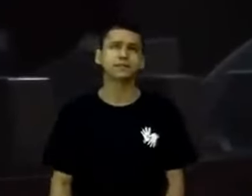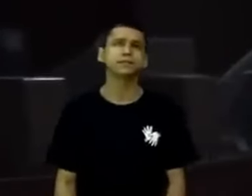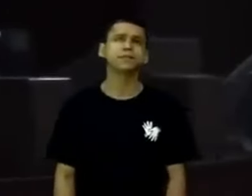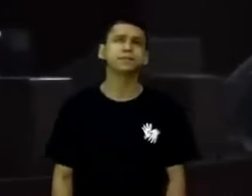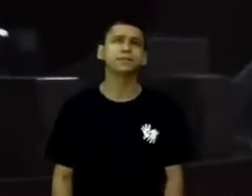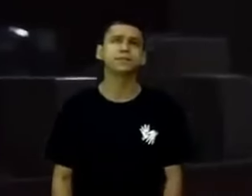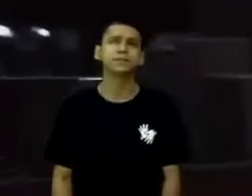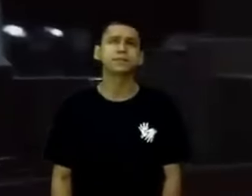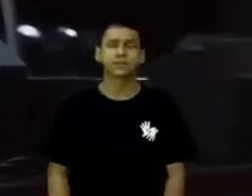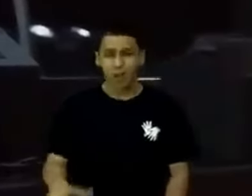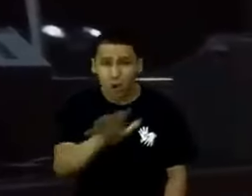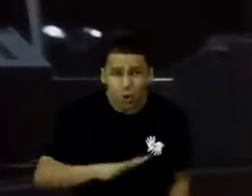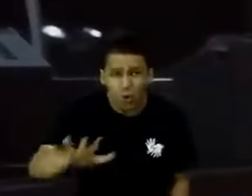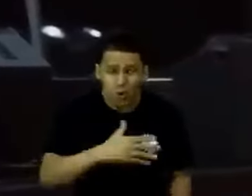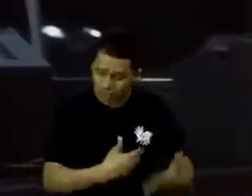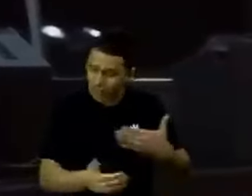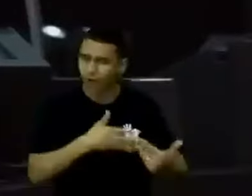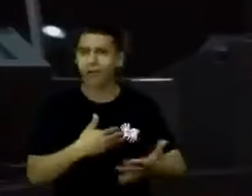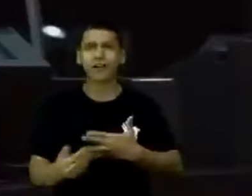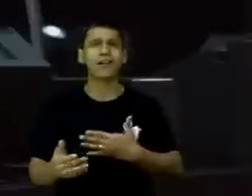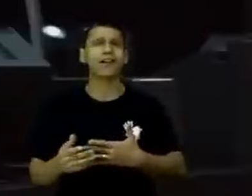Esse lugar não é um lugar qualquer.